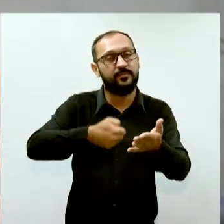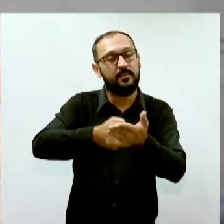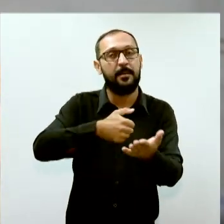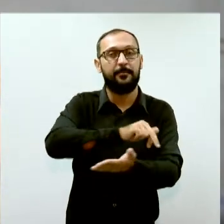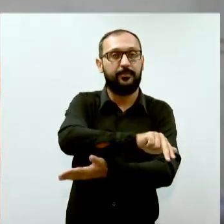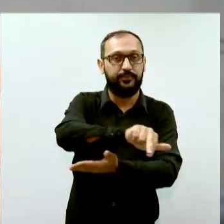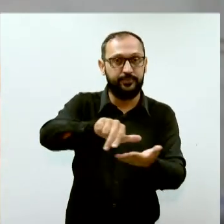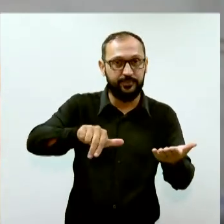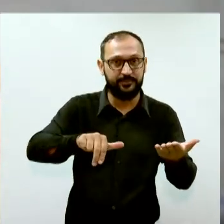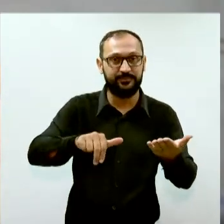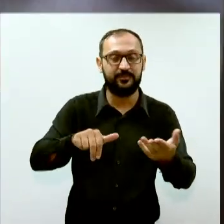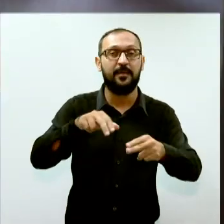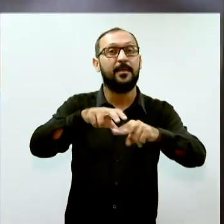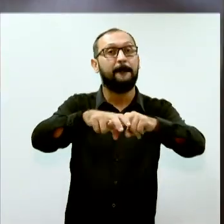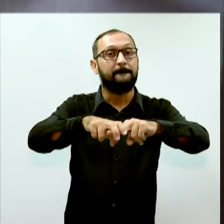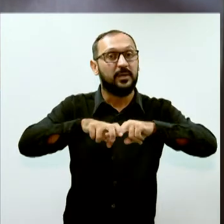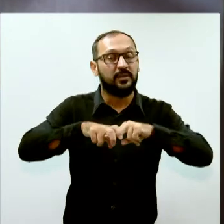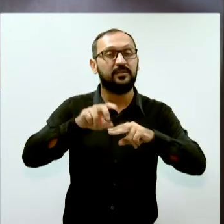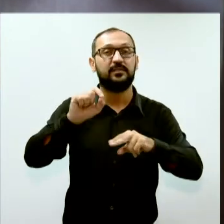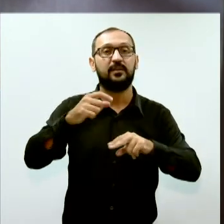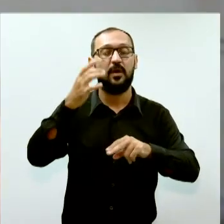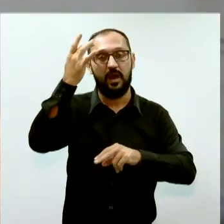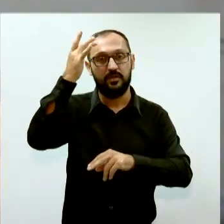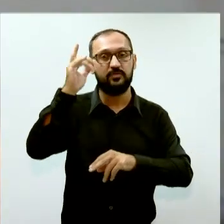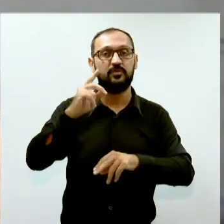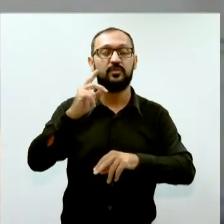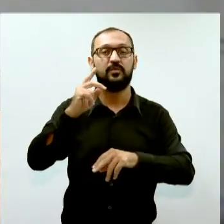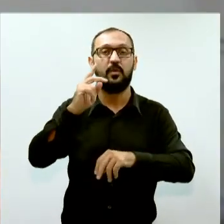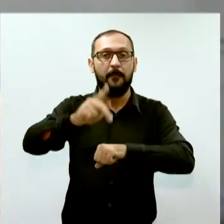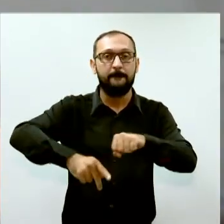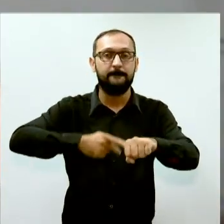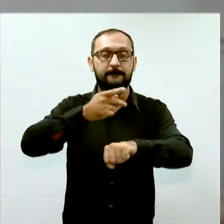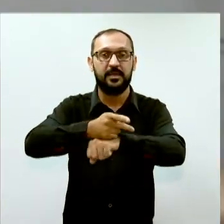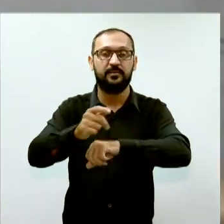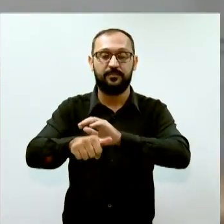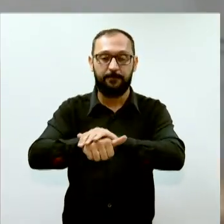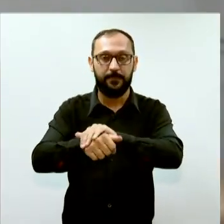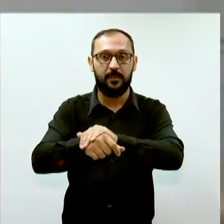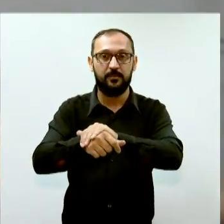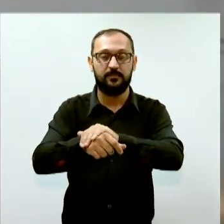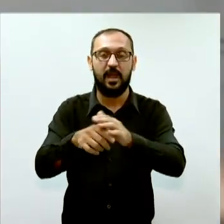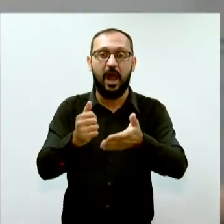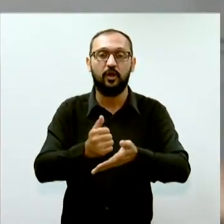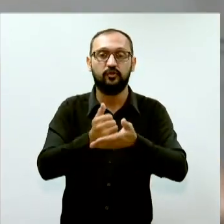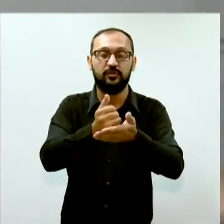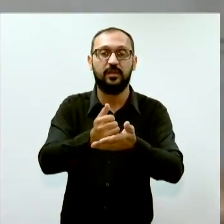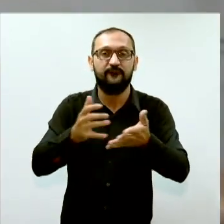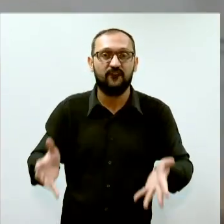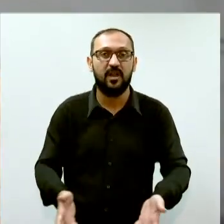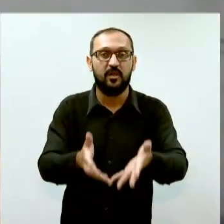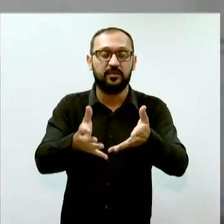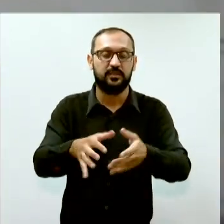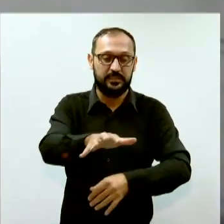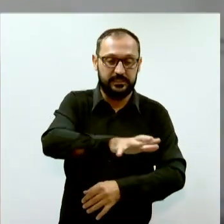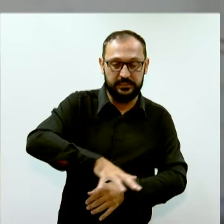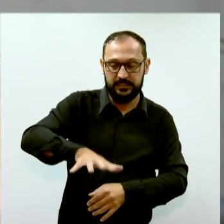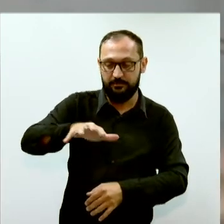uma certa diversidade. Então, por isso que eu acho que o Jabuti, contemplando esses